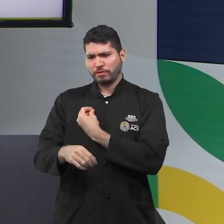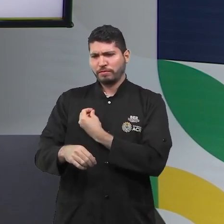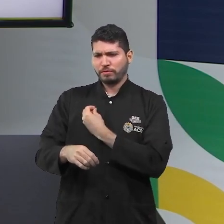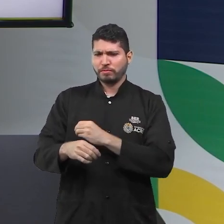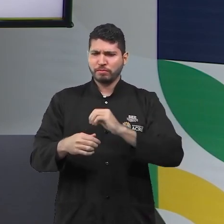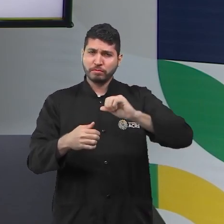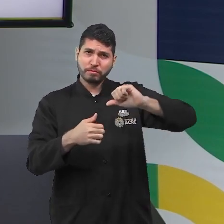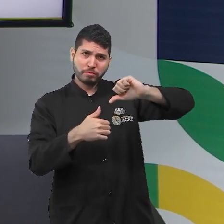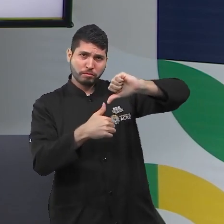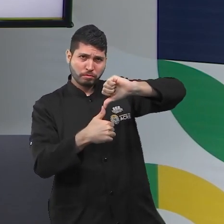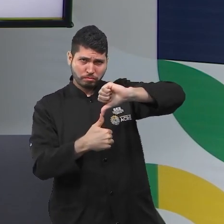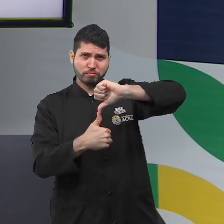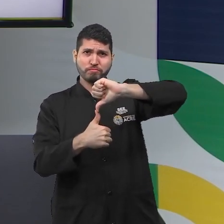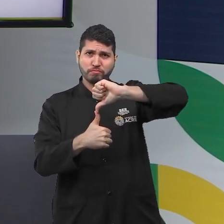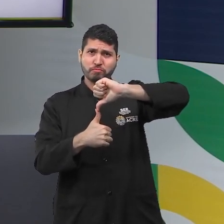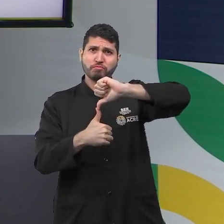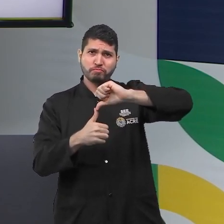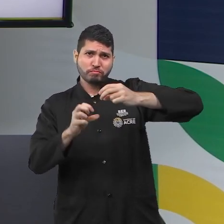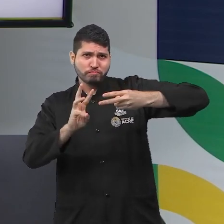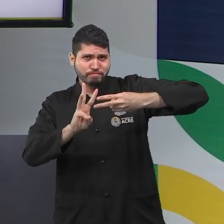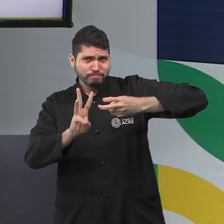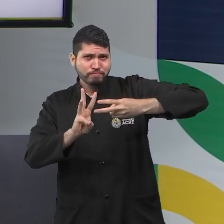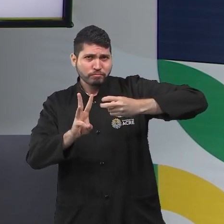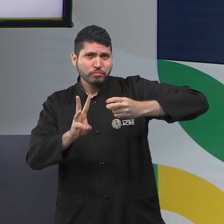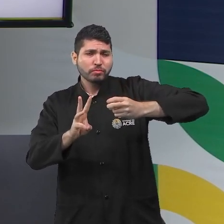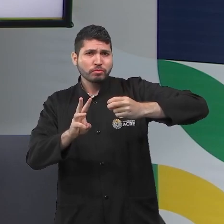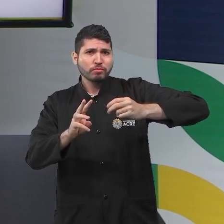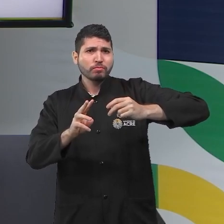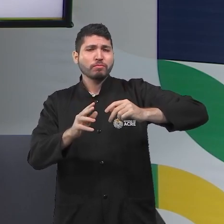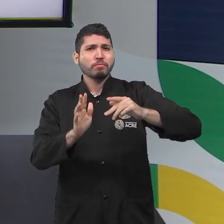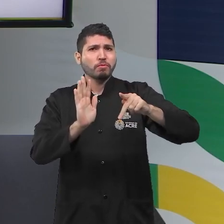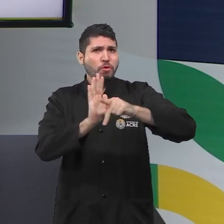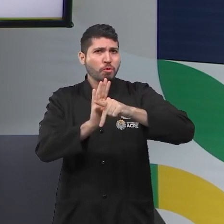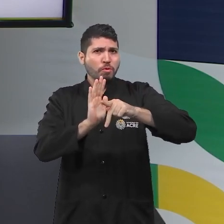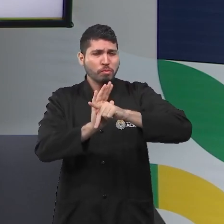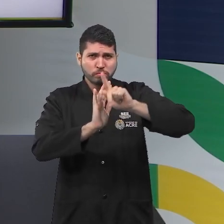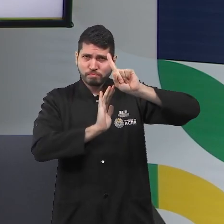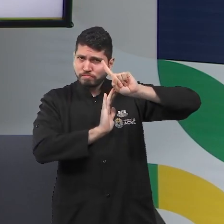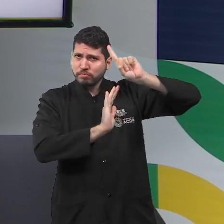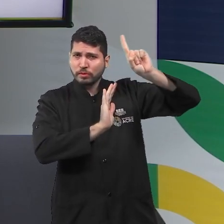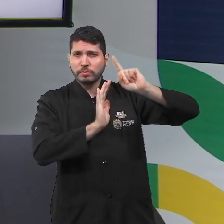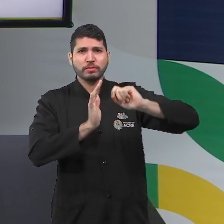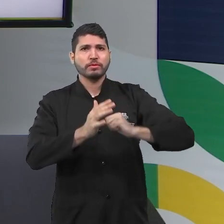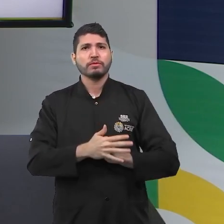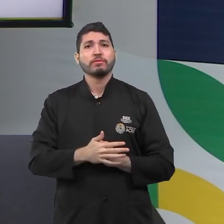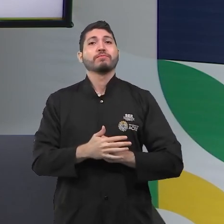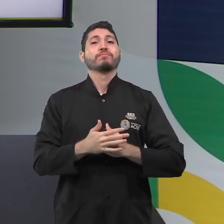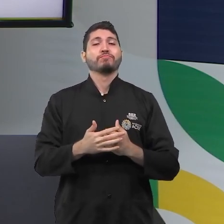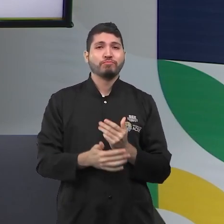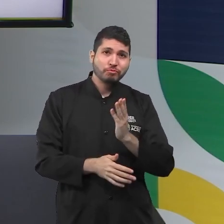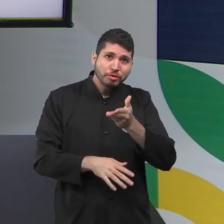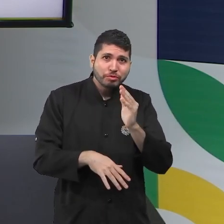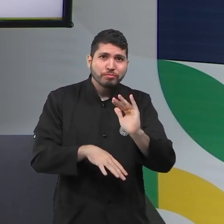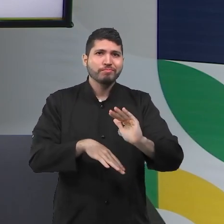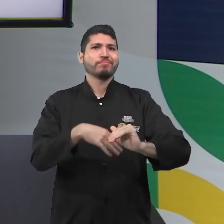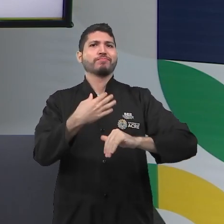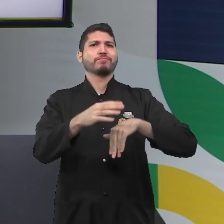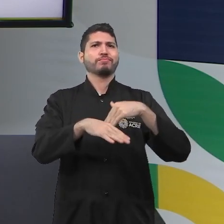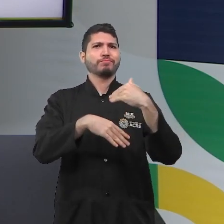Central, os indígenas de lá, os nativos de lá. Então havia um grande desenvolvimento